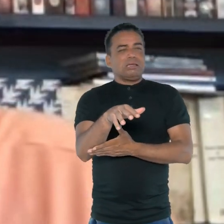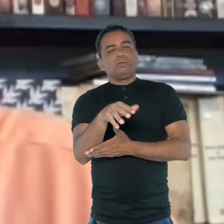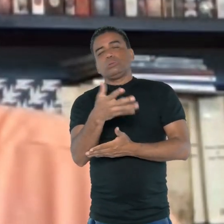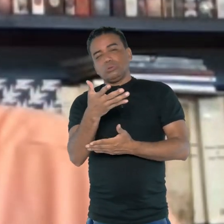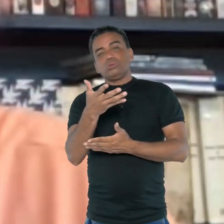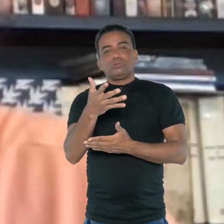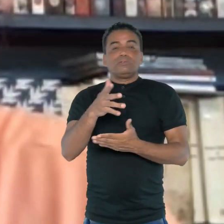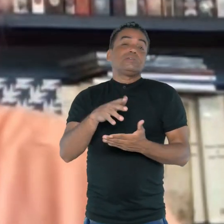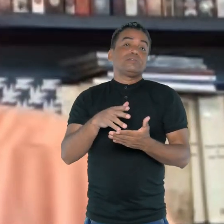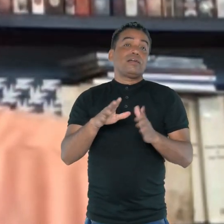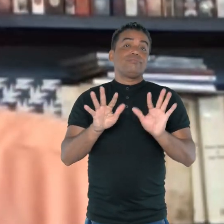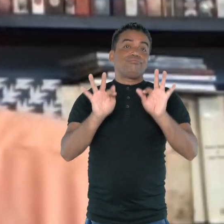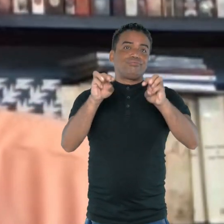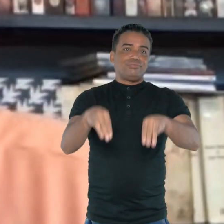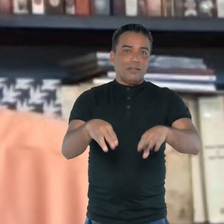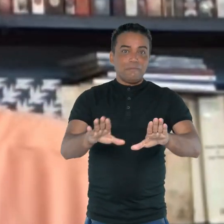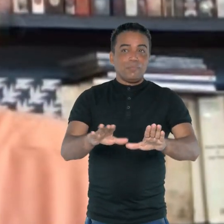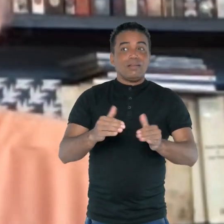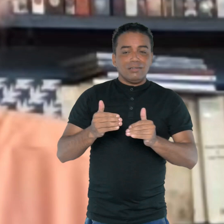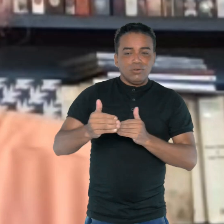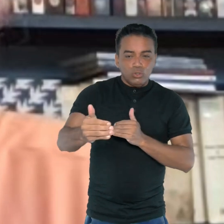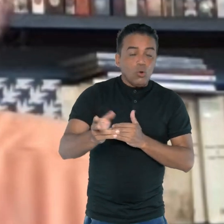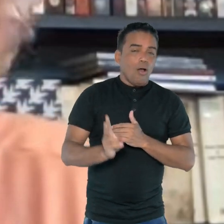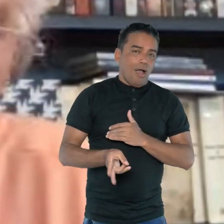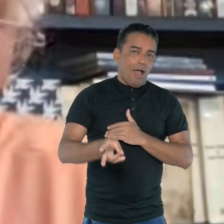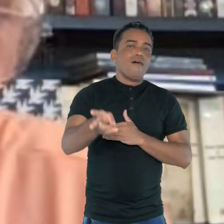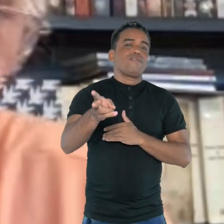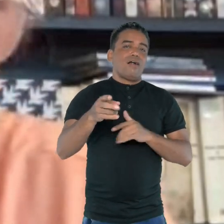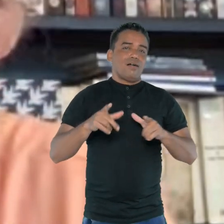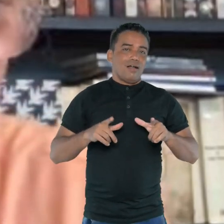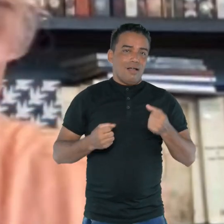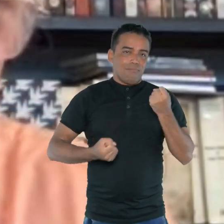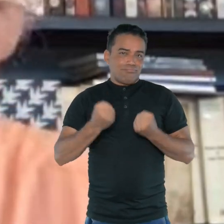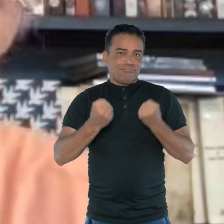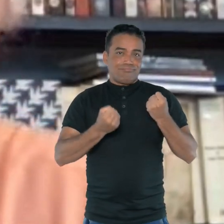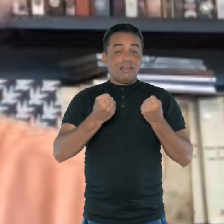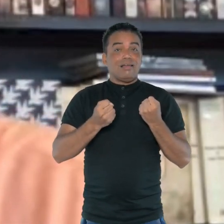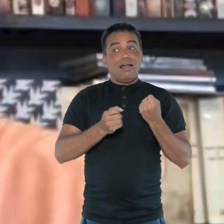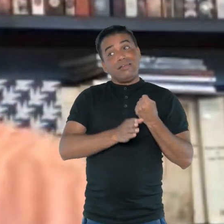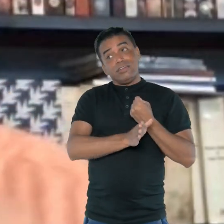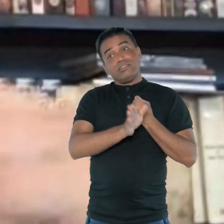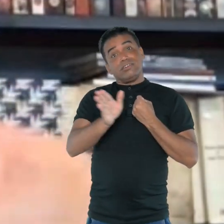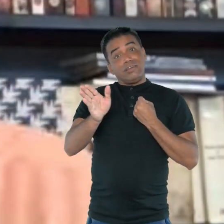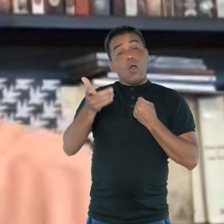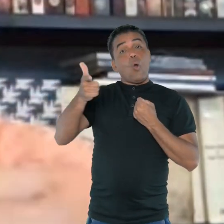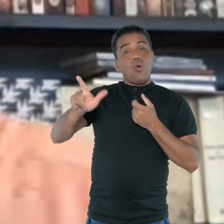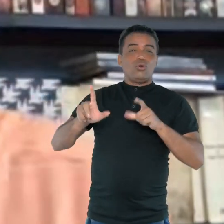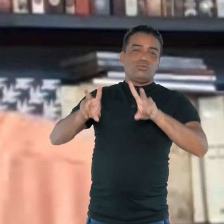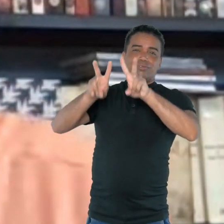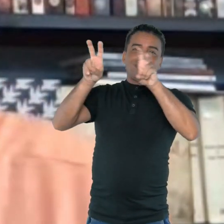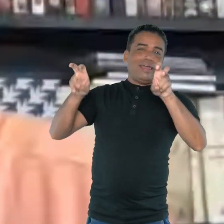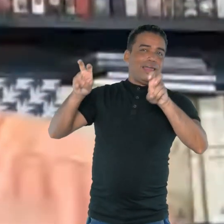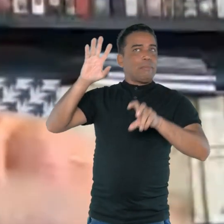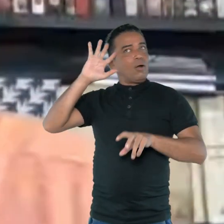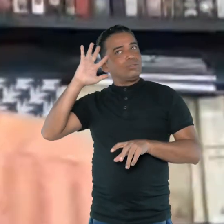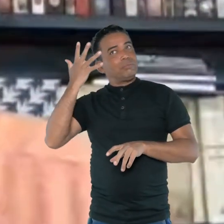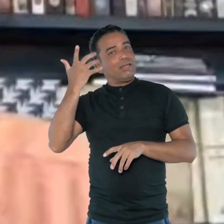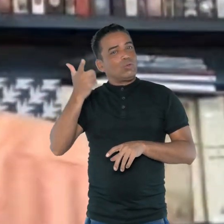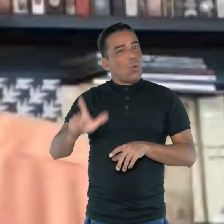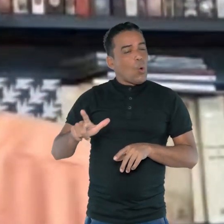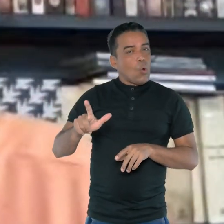minuto, encerrava, aí seguia, e aí já seguia para outro tema, para outra situação,